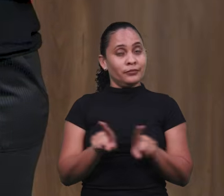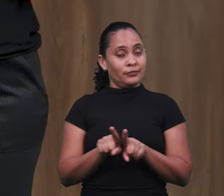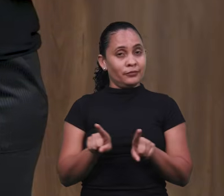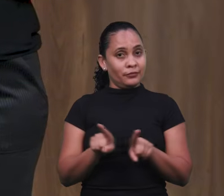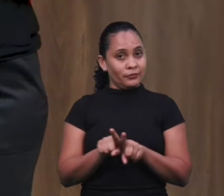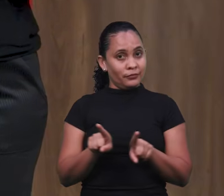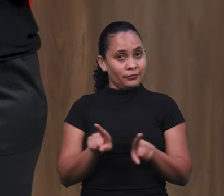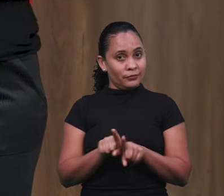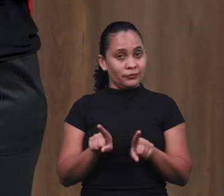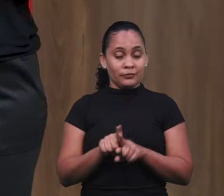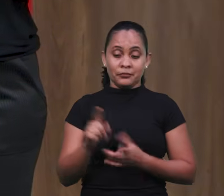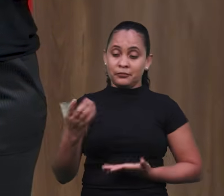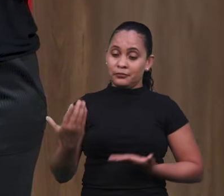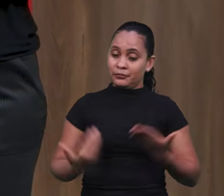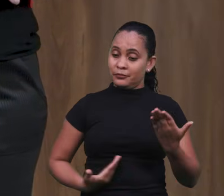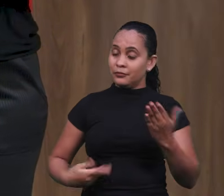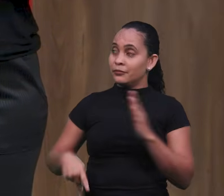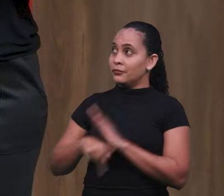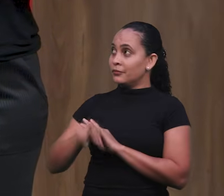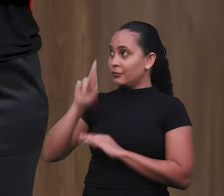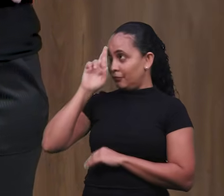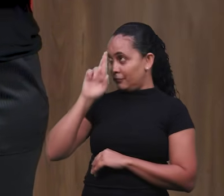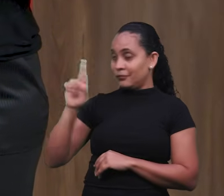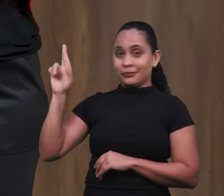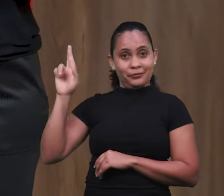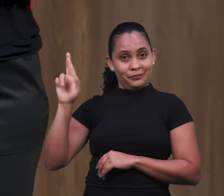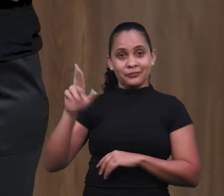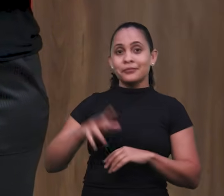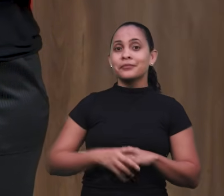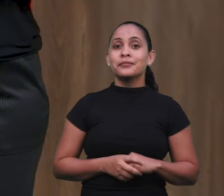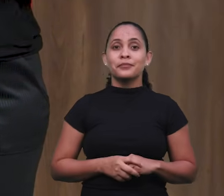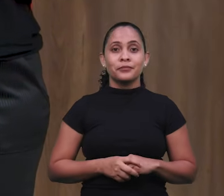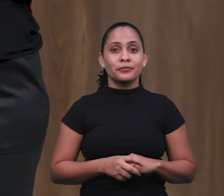E os santos do Senhor, que são os servos.